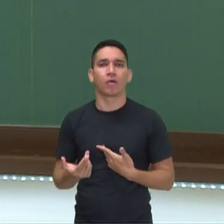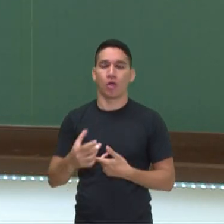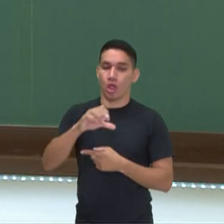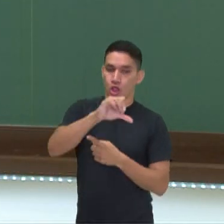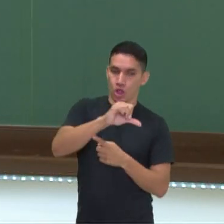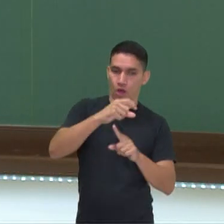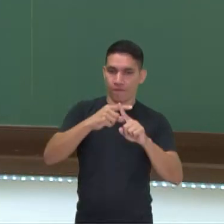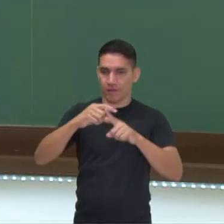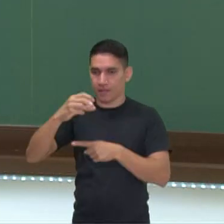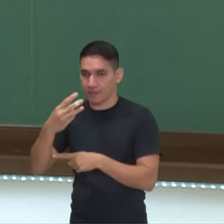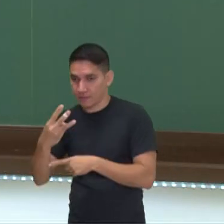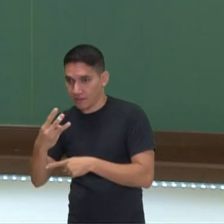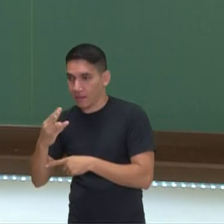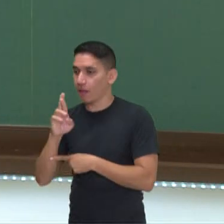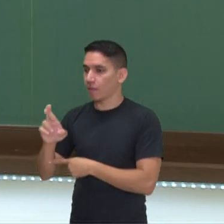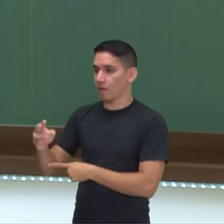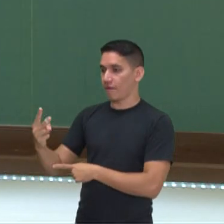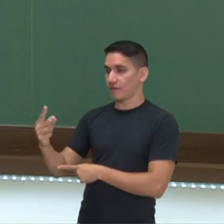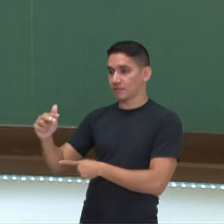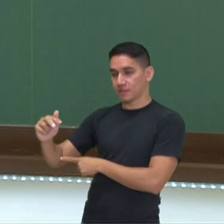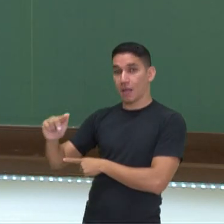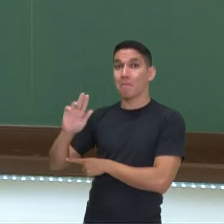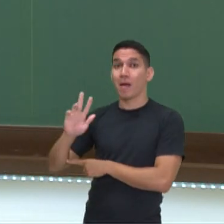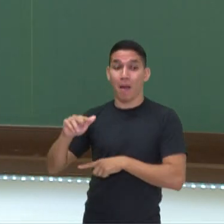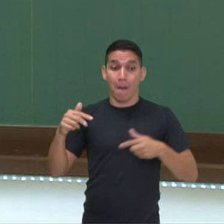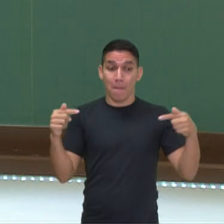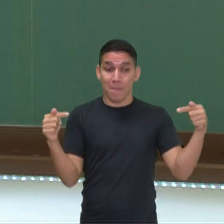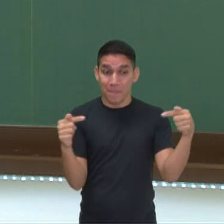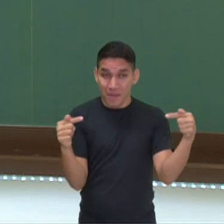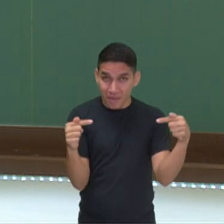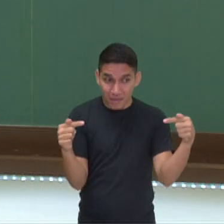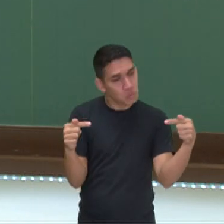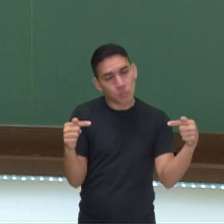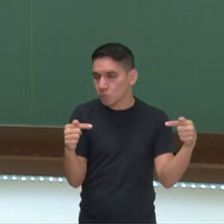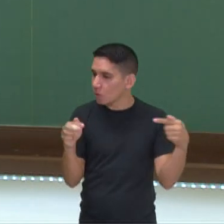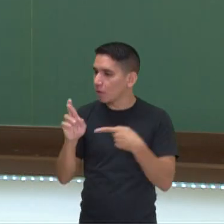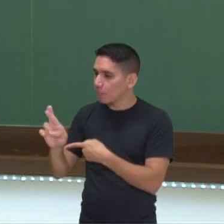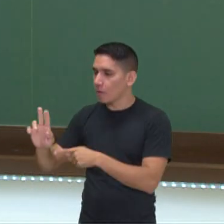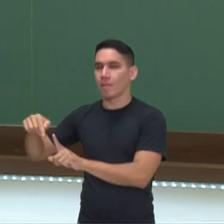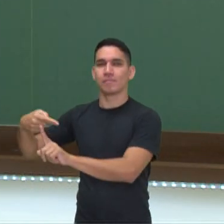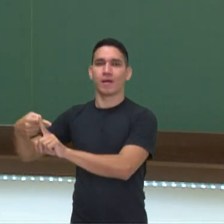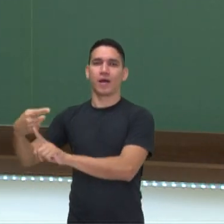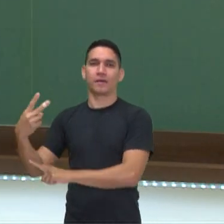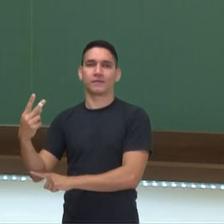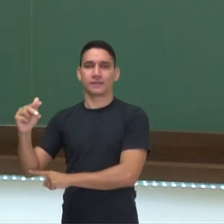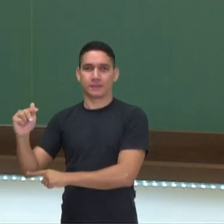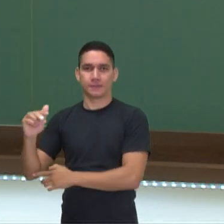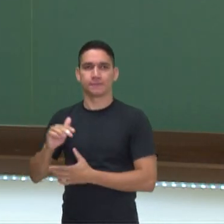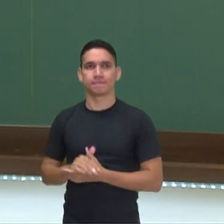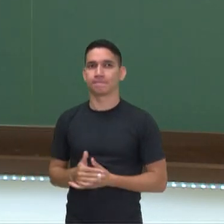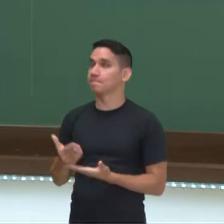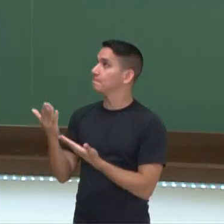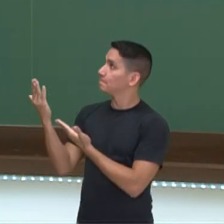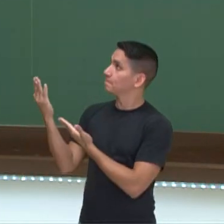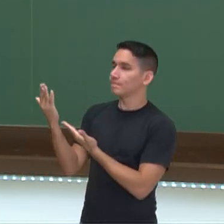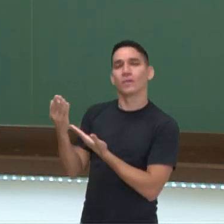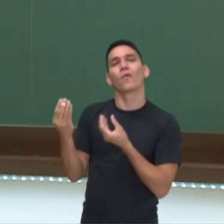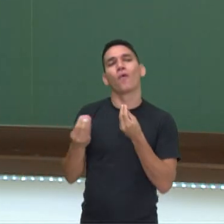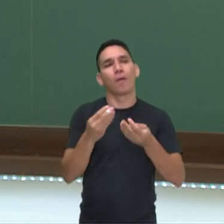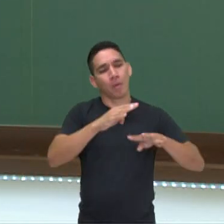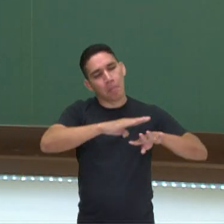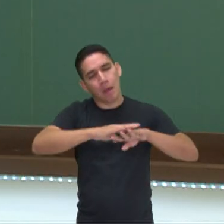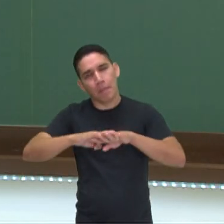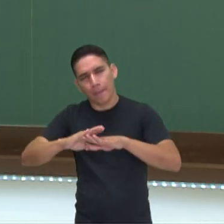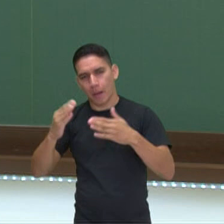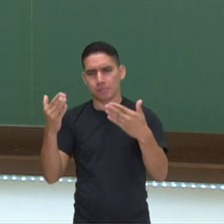3 27 só que menos com menos vai ficar mais inset ok então aqui estão as pontinhas